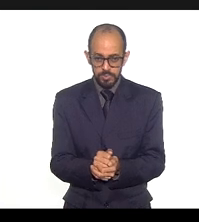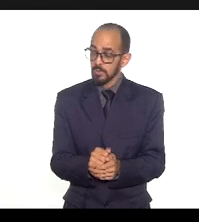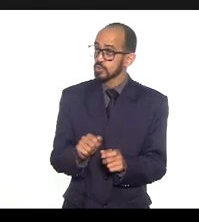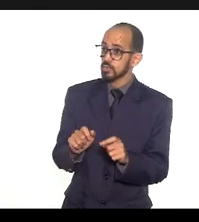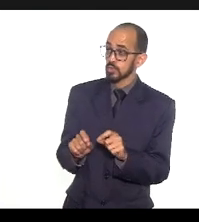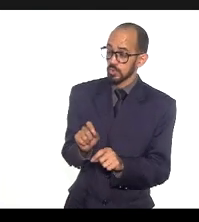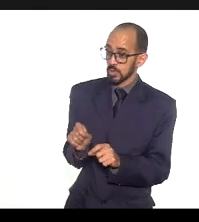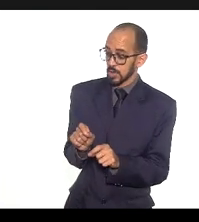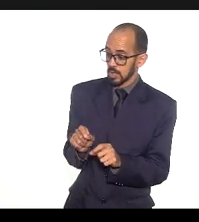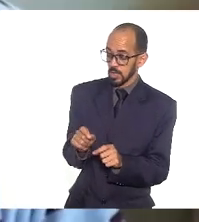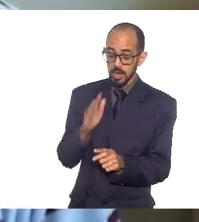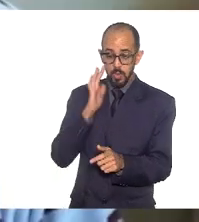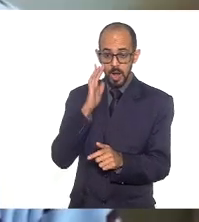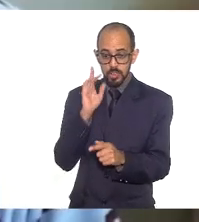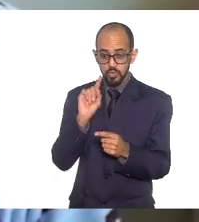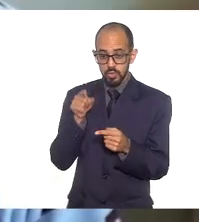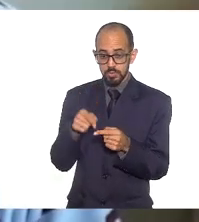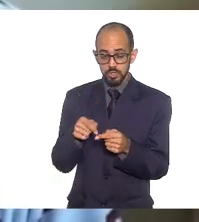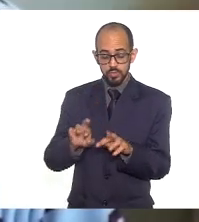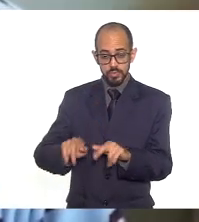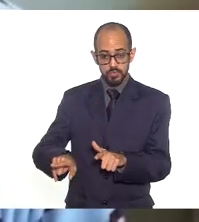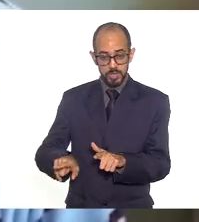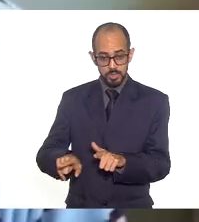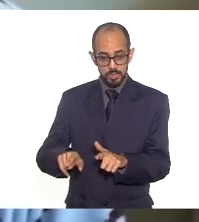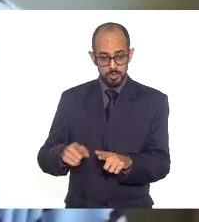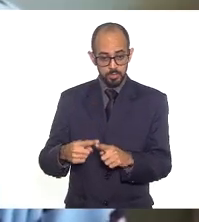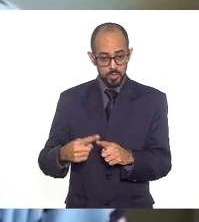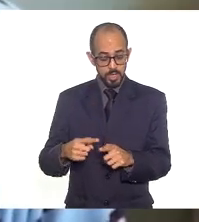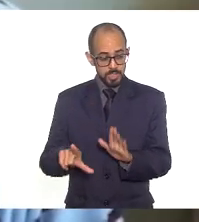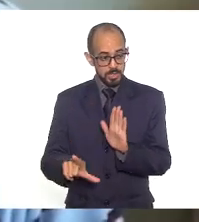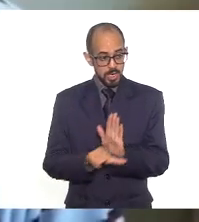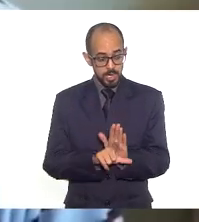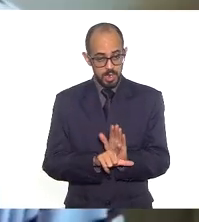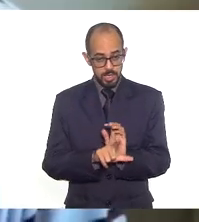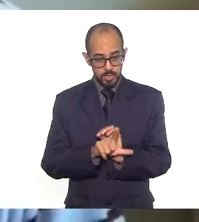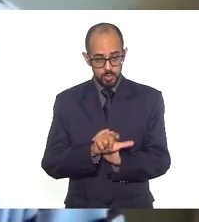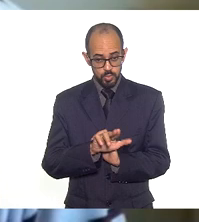que o objeto é diferente, porque essa lei era do Luiz Martins,